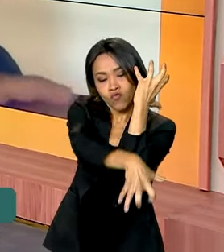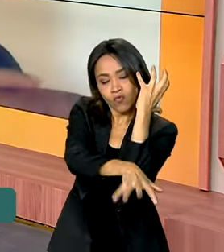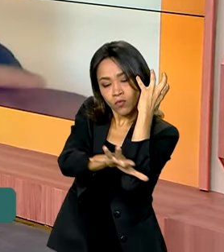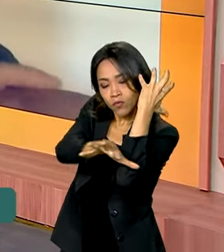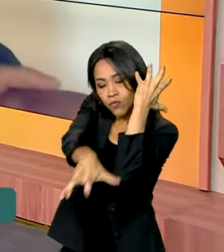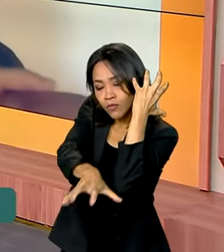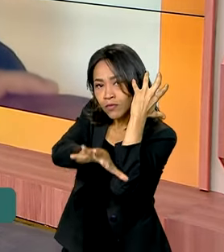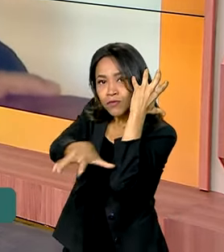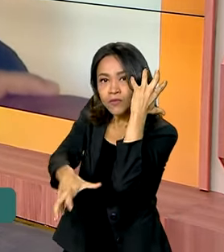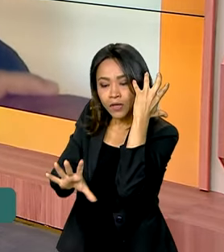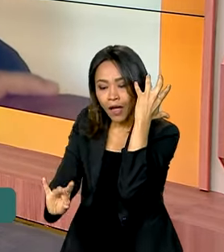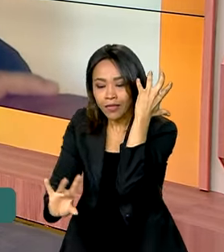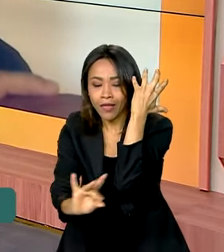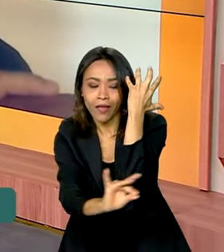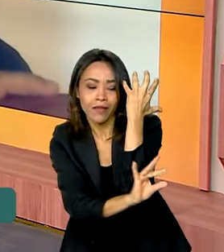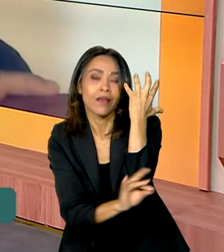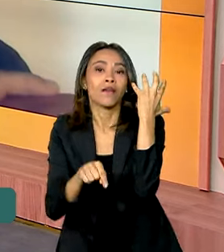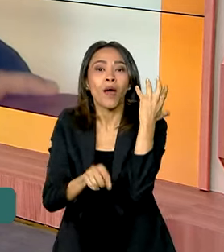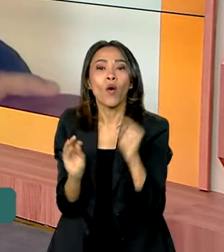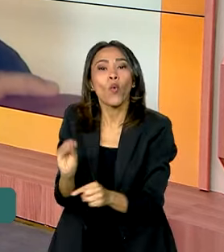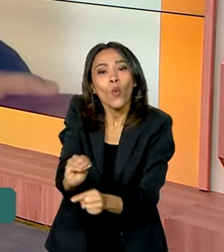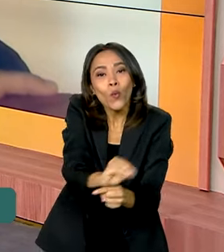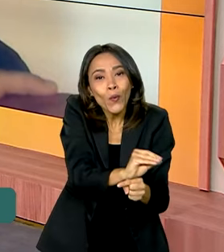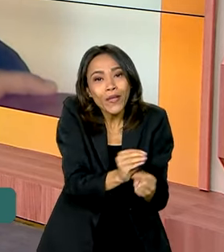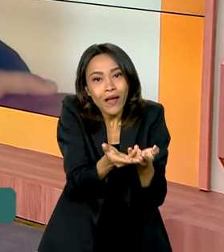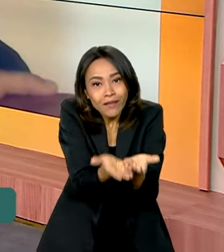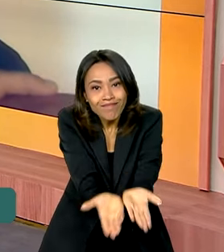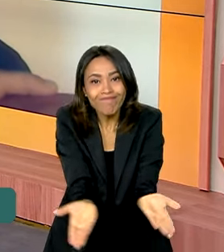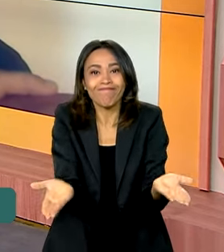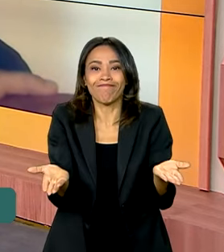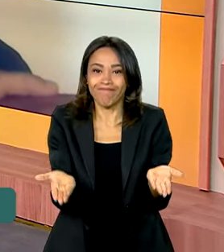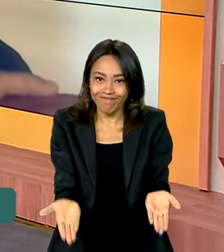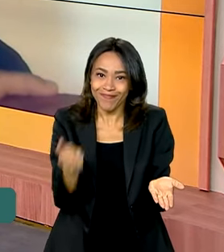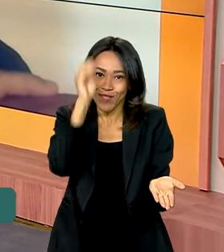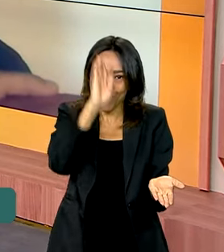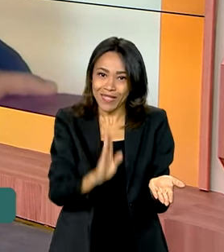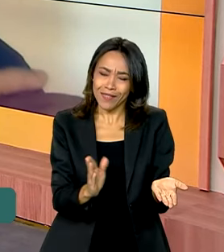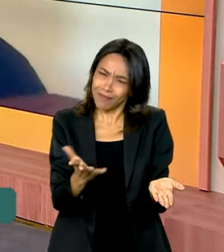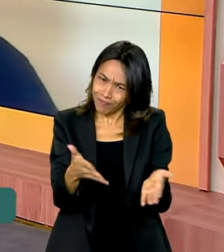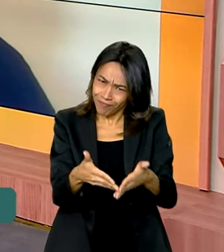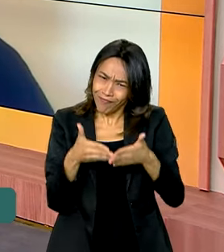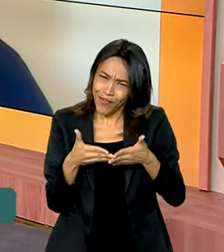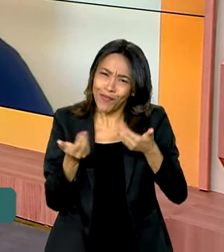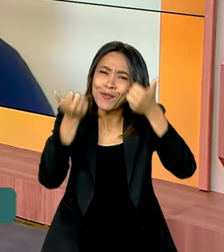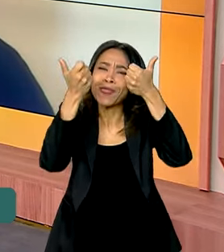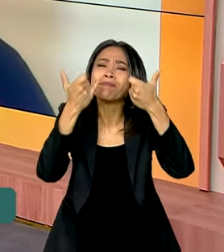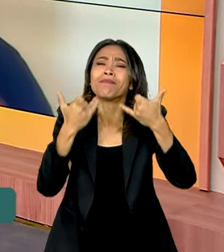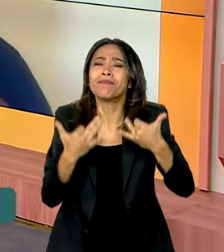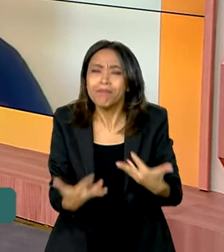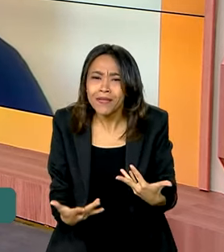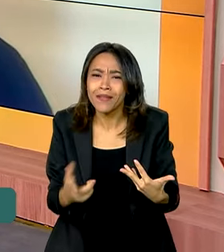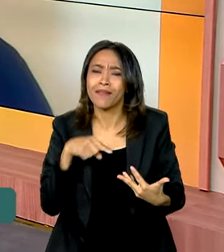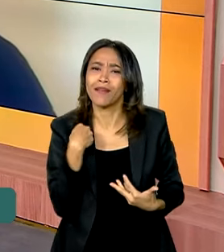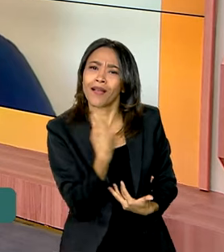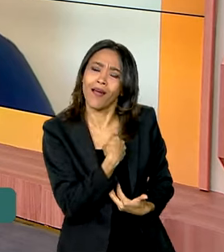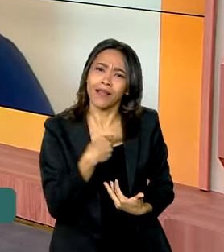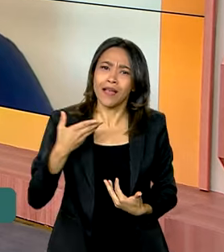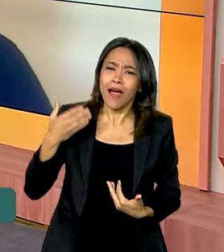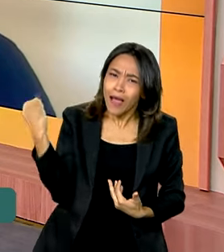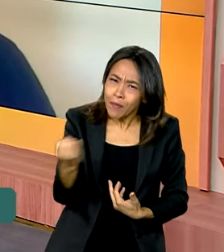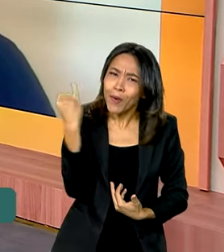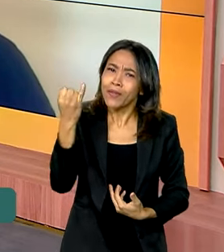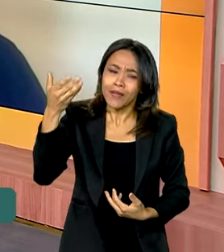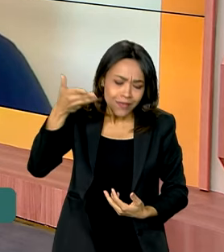de Conservação e Uso Sustentável dos Manguezais do Brasil. Eu queria que a senhora explicasse para a gente a importância